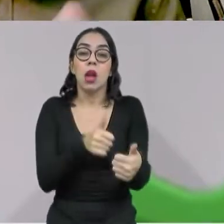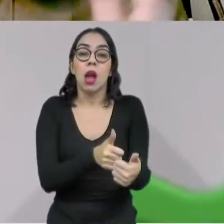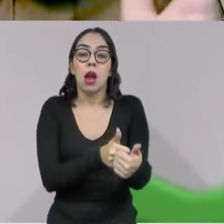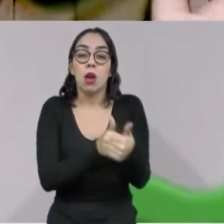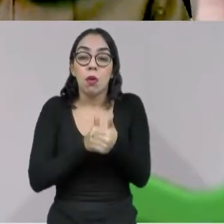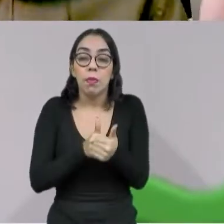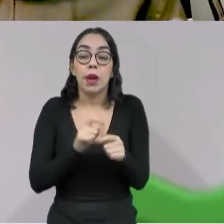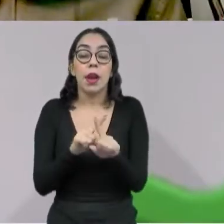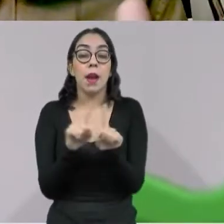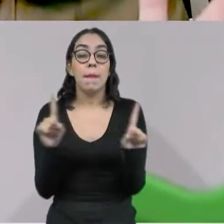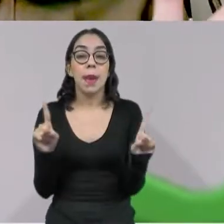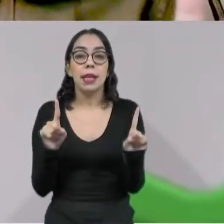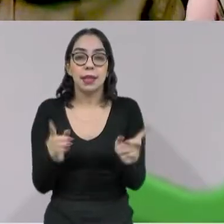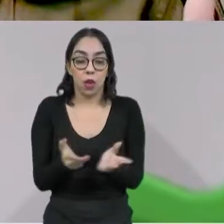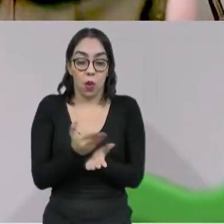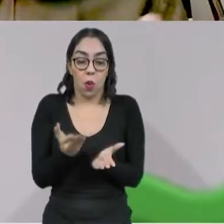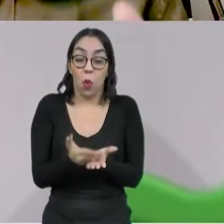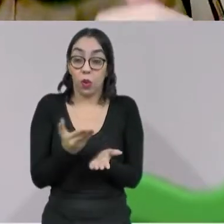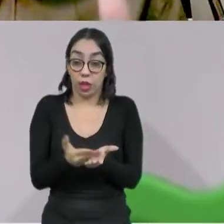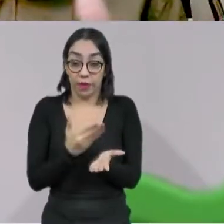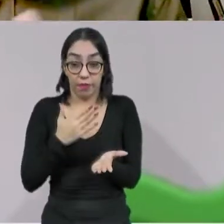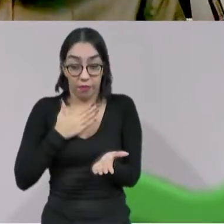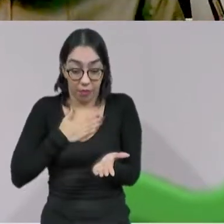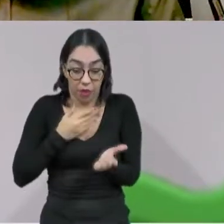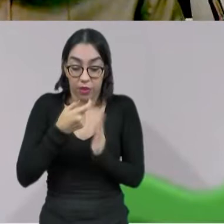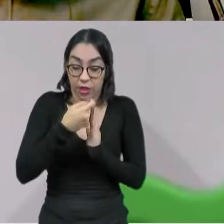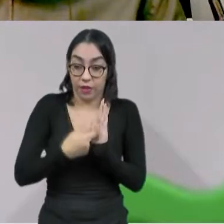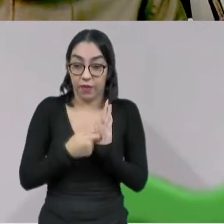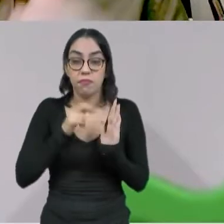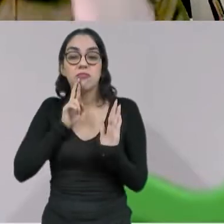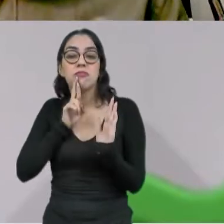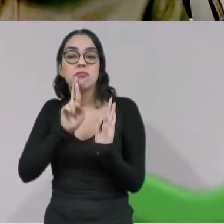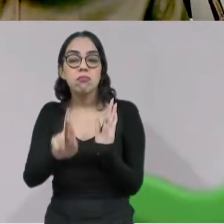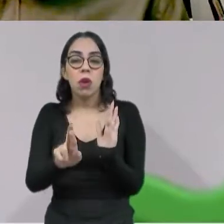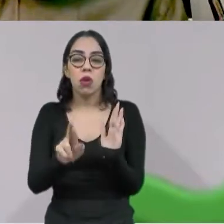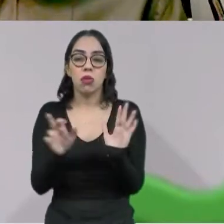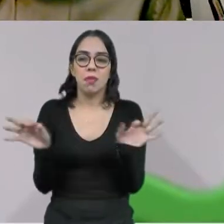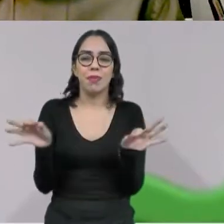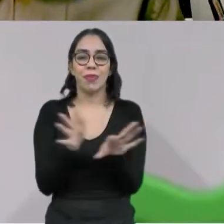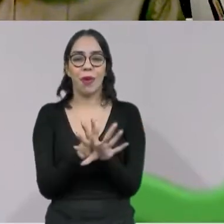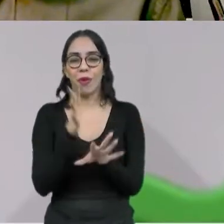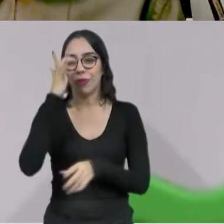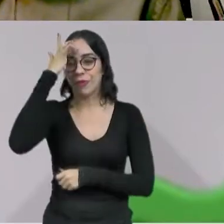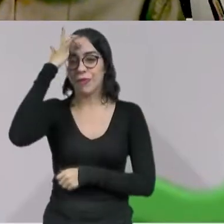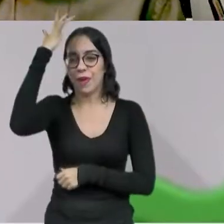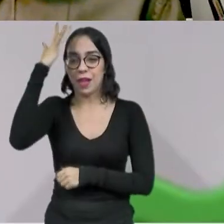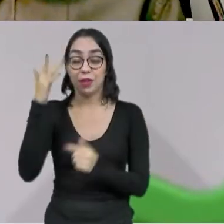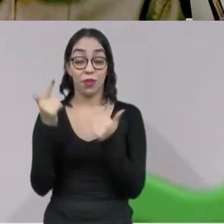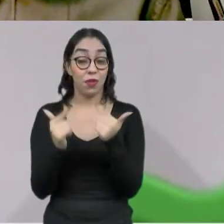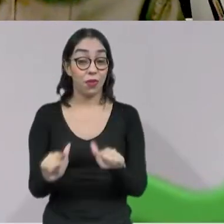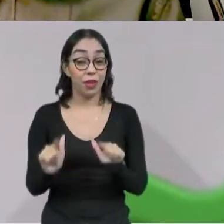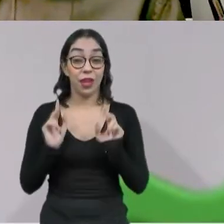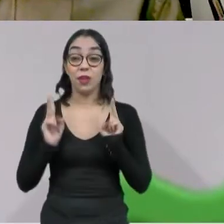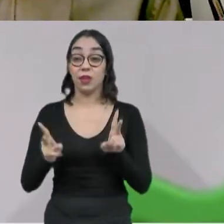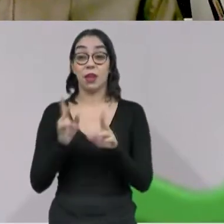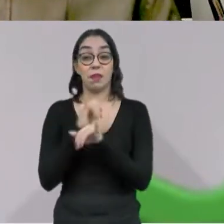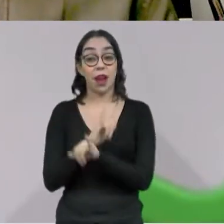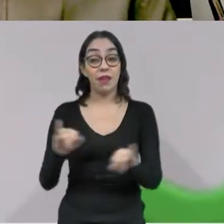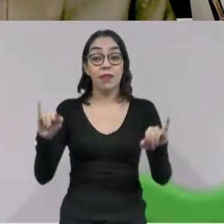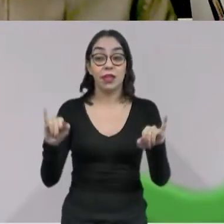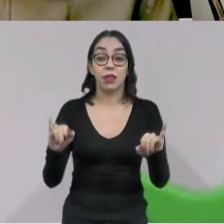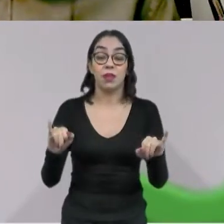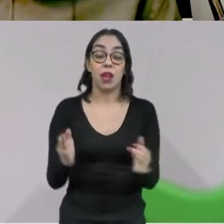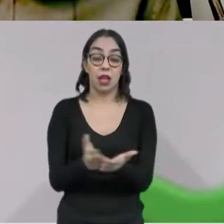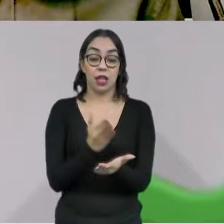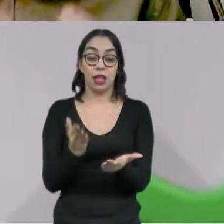um livro que não oferece respostas prontas, nem respostas fáceis. Eu sempre digo isso, Renato, que meus livros não são escritos